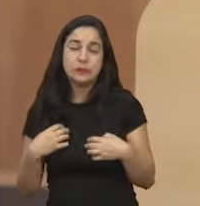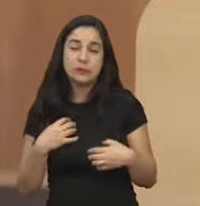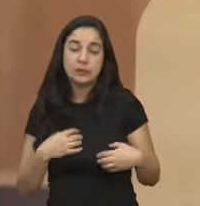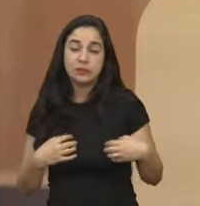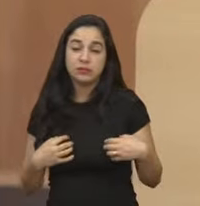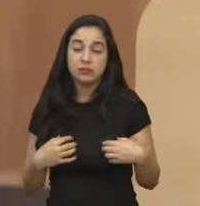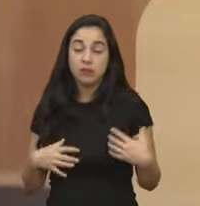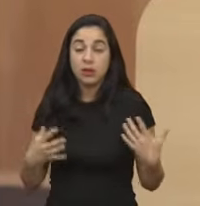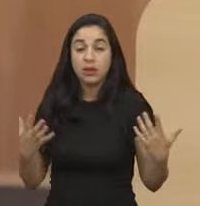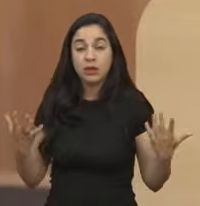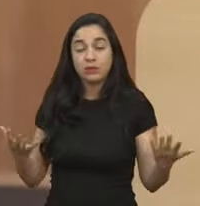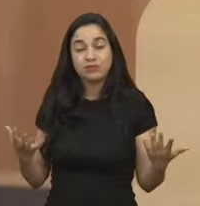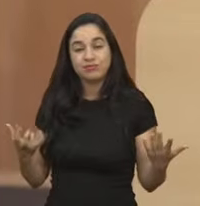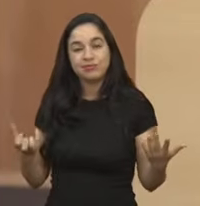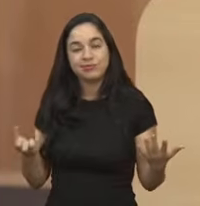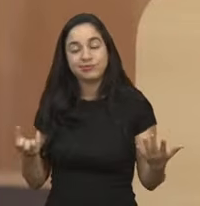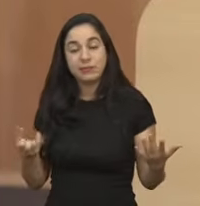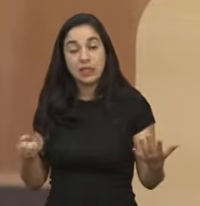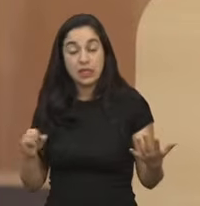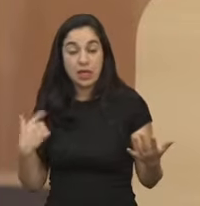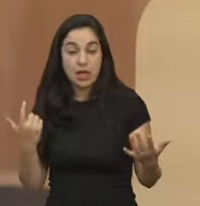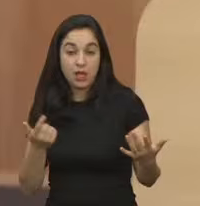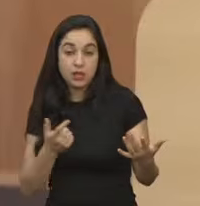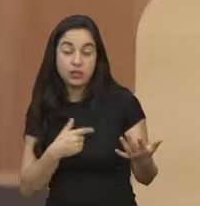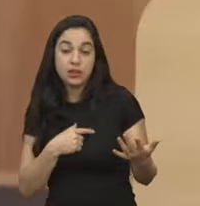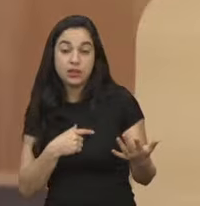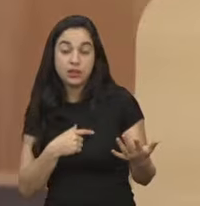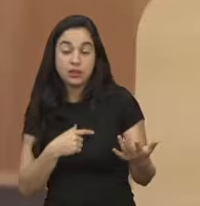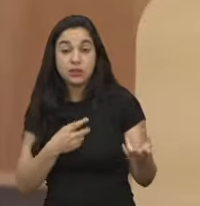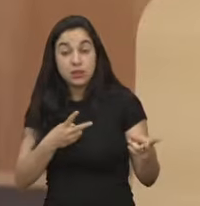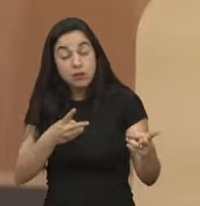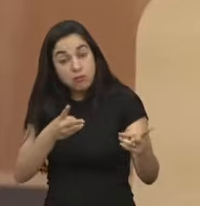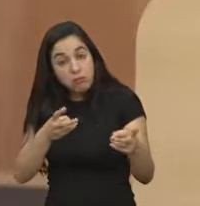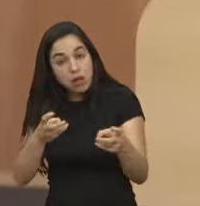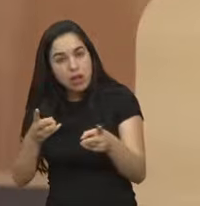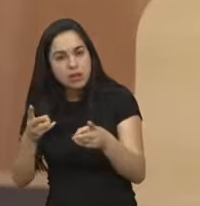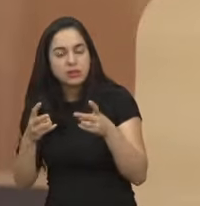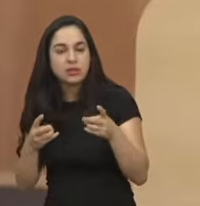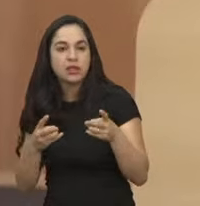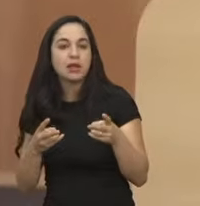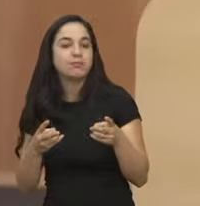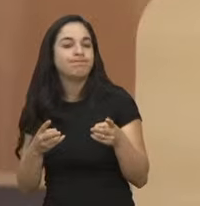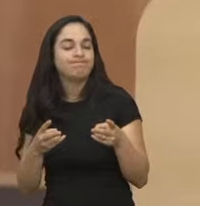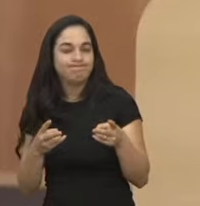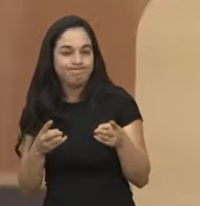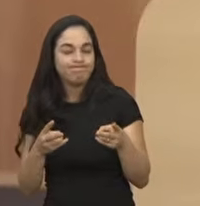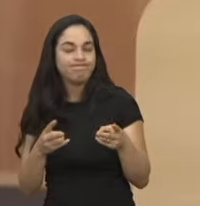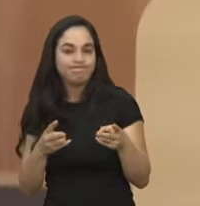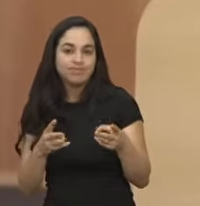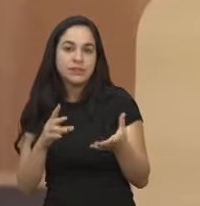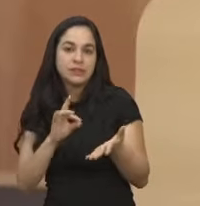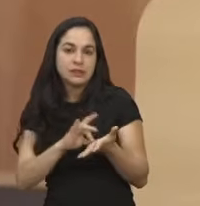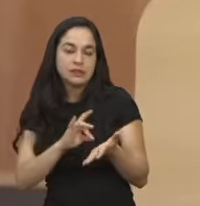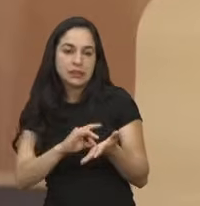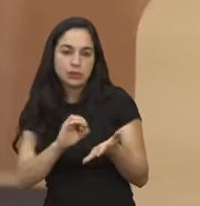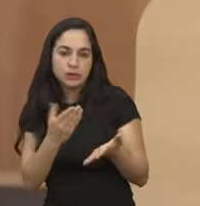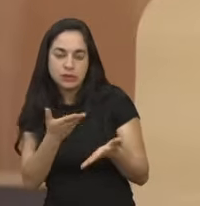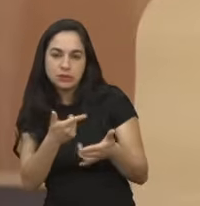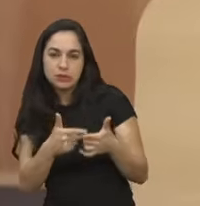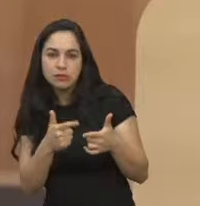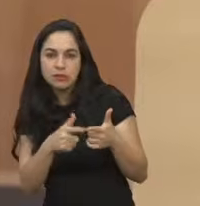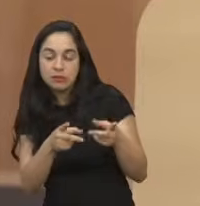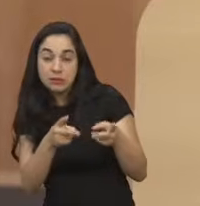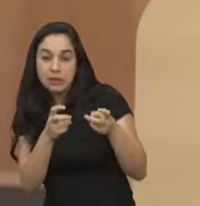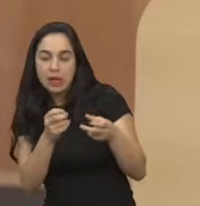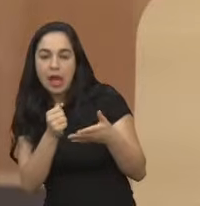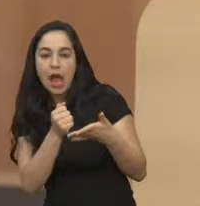a gente só começar a perceber e validar, reconhecer e ajudar, a mulher nesse processo, nesse período, já